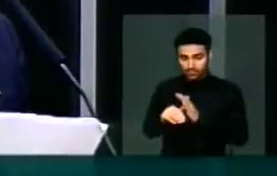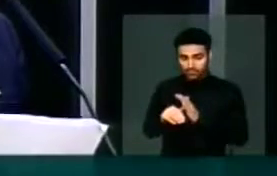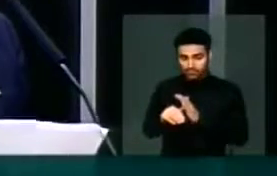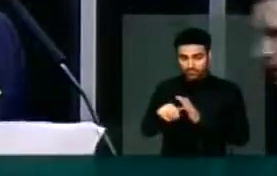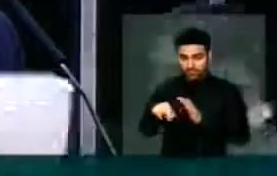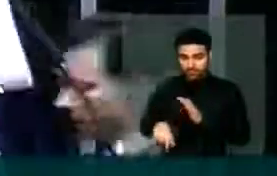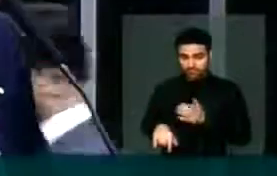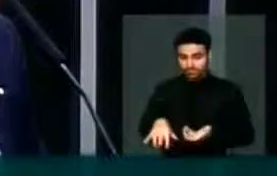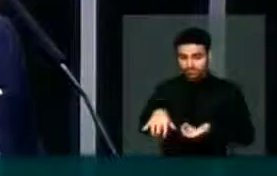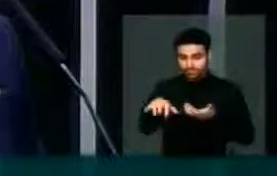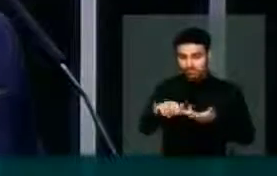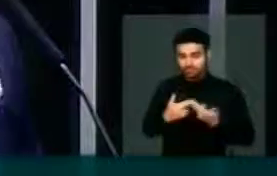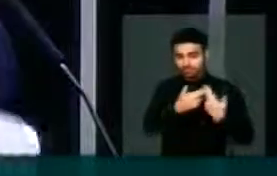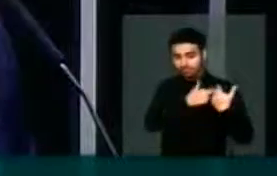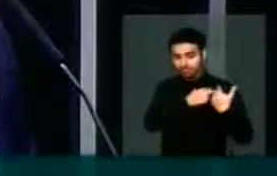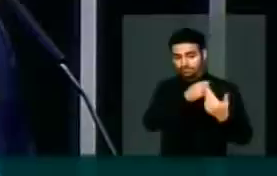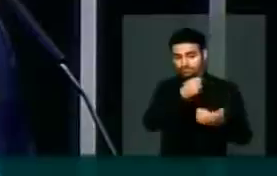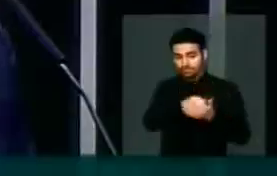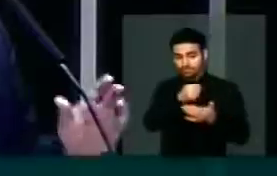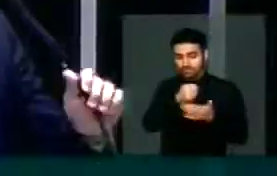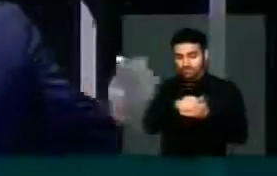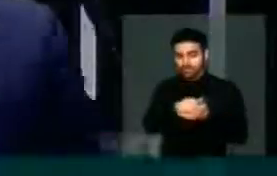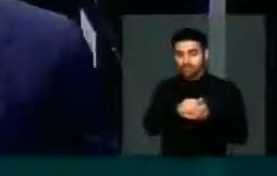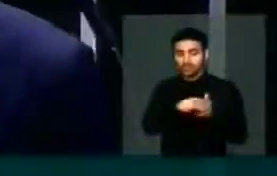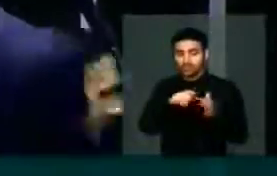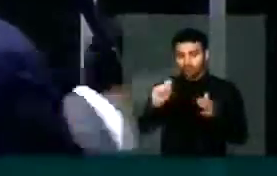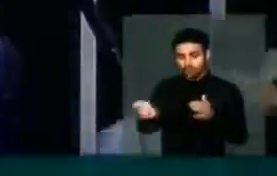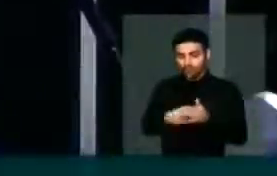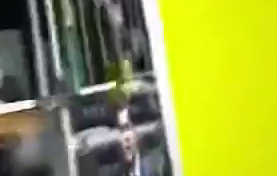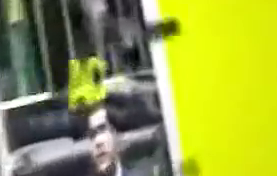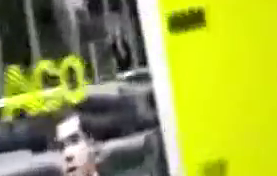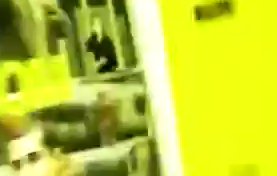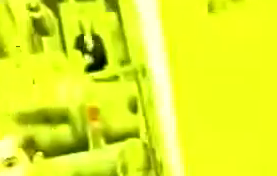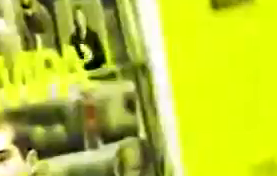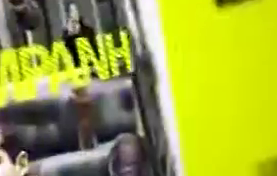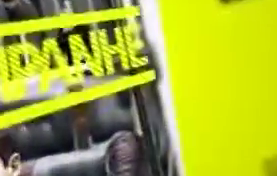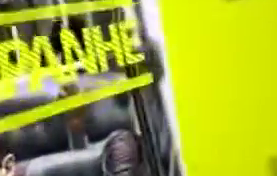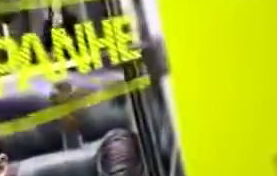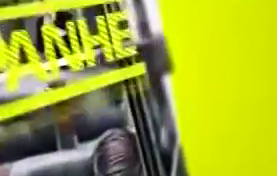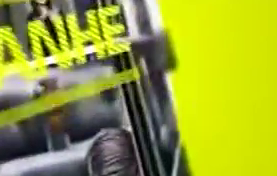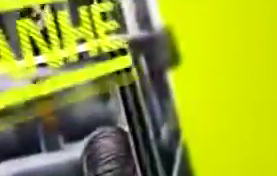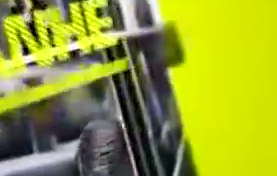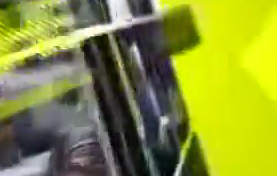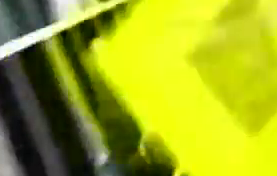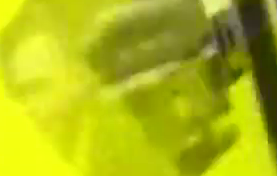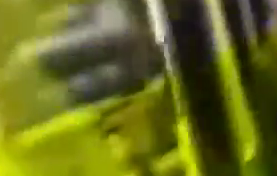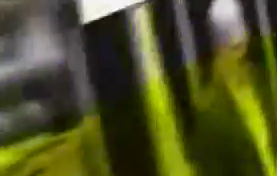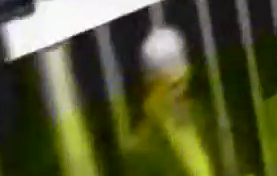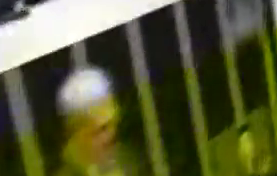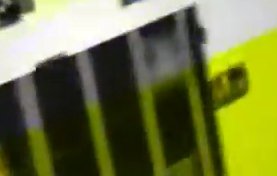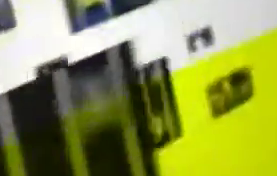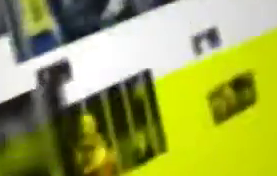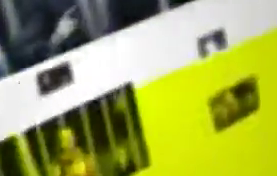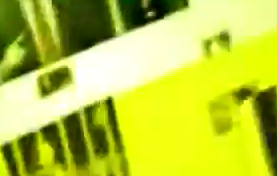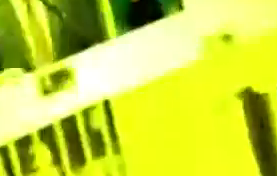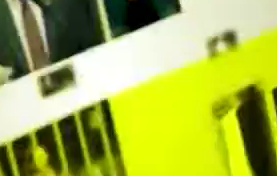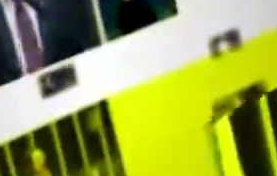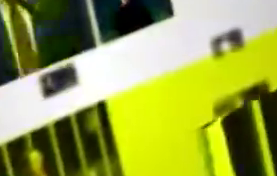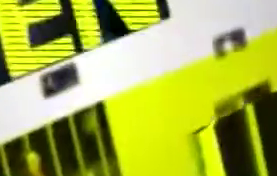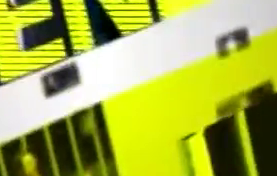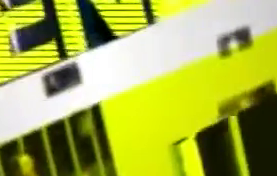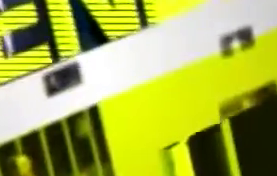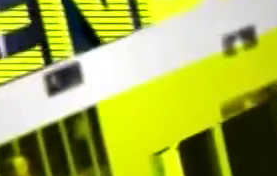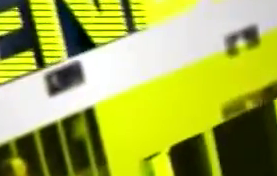parlamento é investigar e assinar esta CPI. Muito obrigado. Que não que sejam menos importantes.